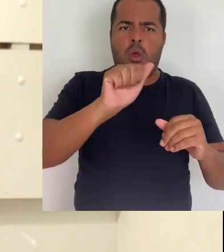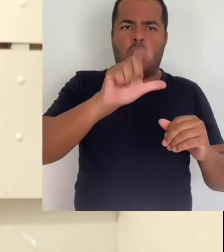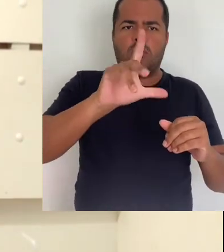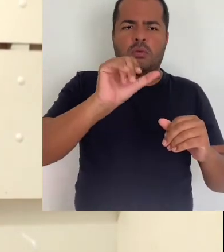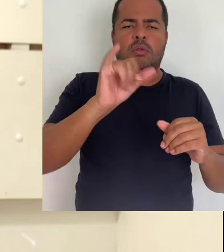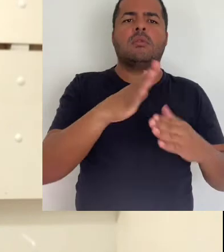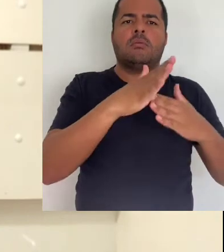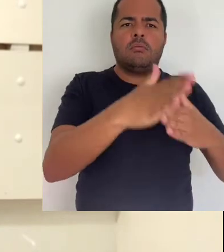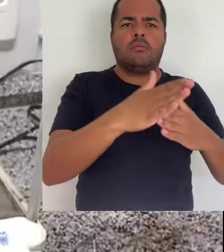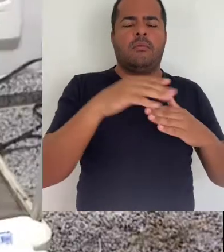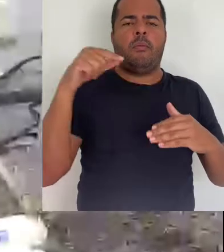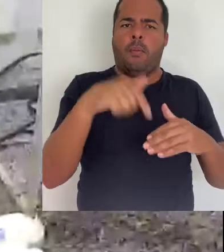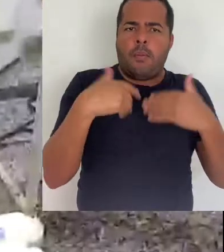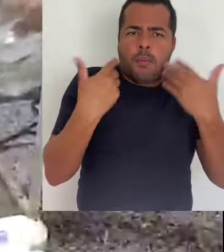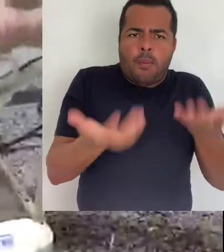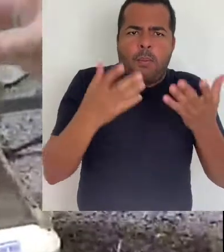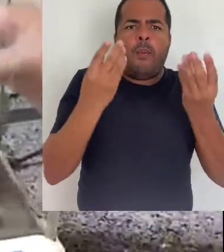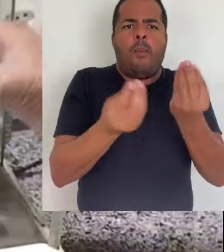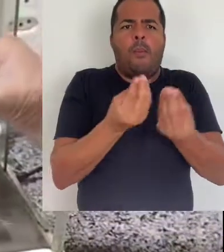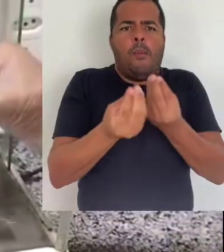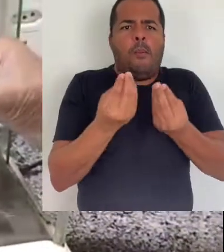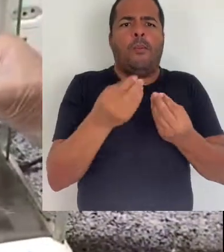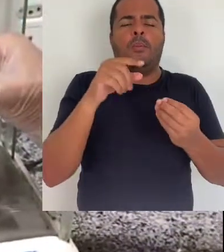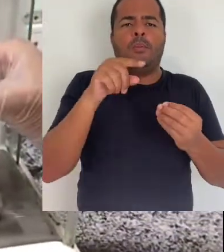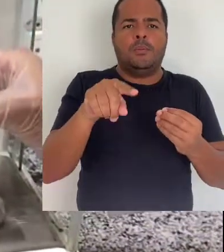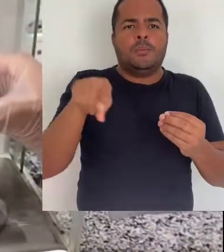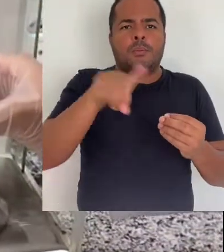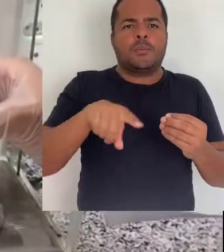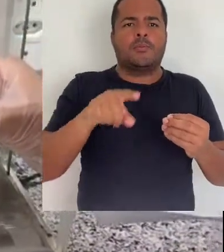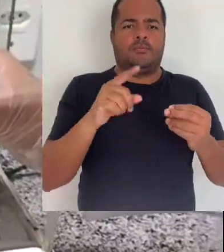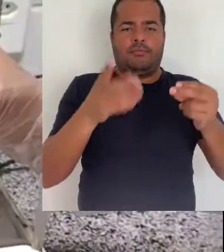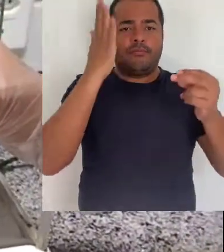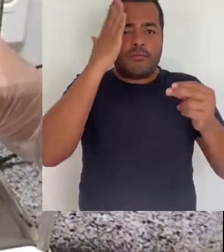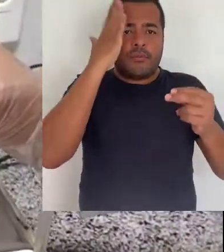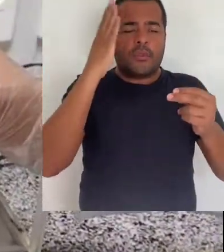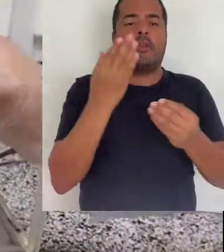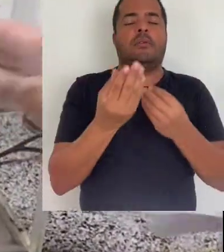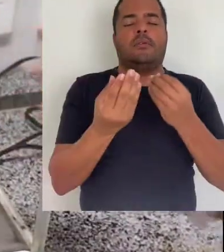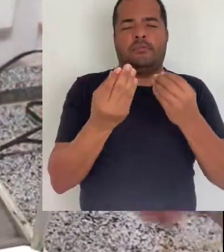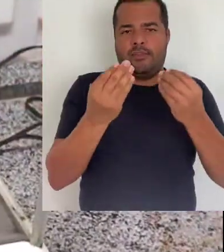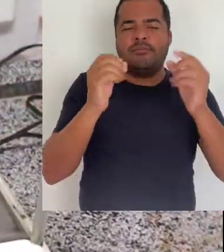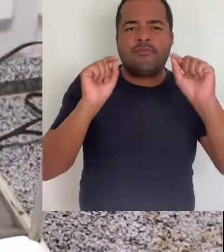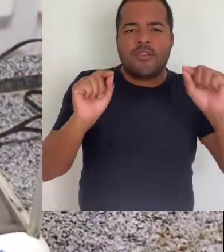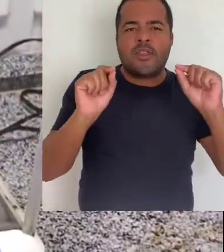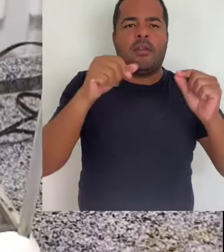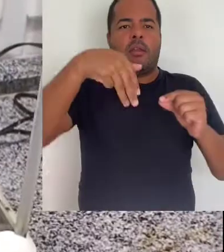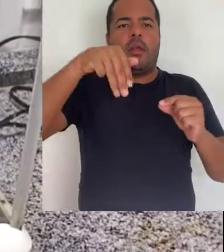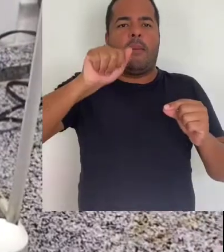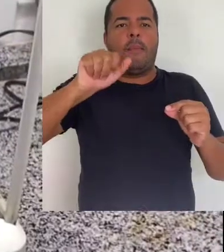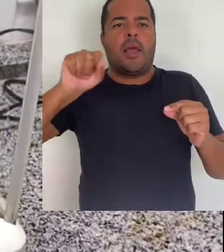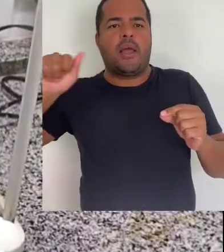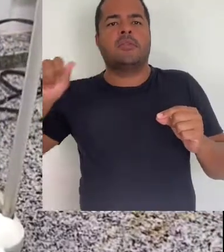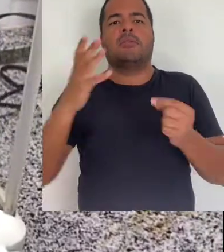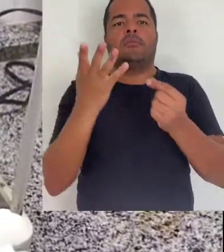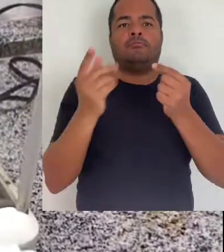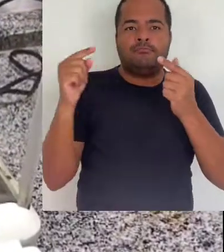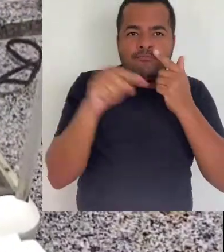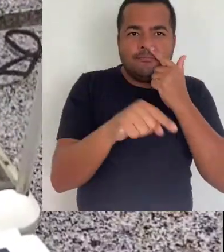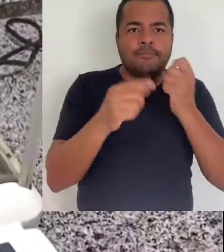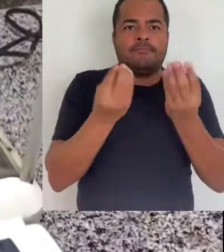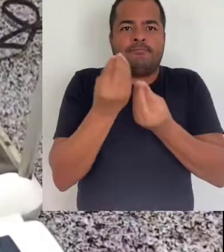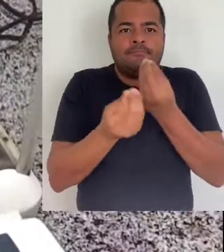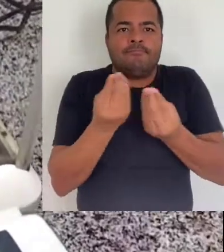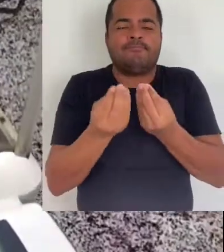outro produto, ok? Então, pessoal, vamos agora saber justamente